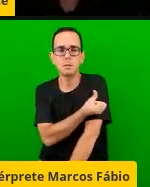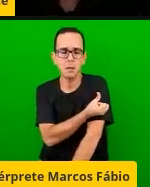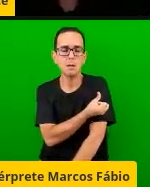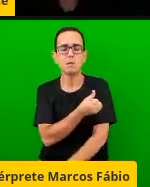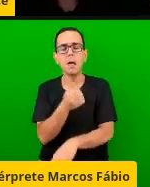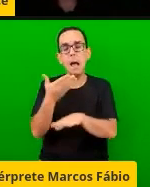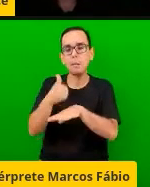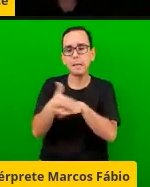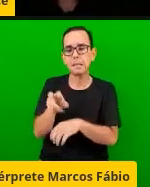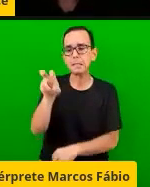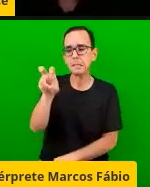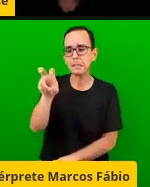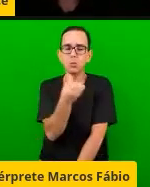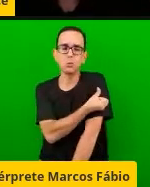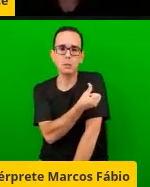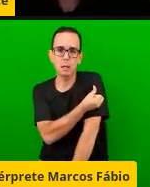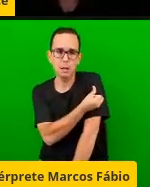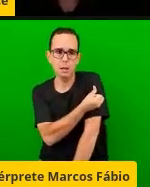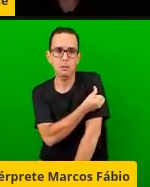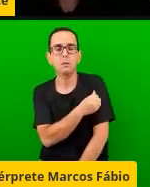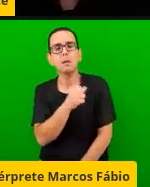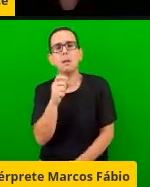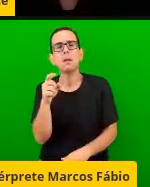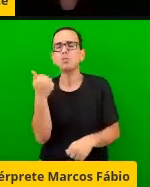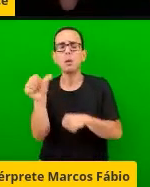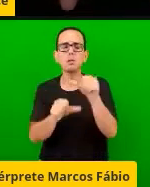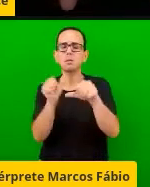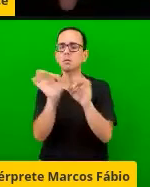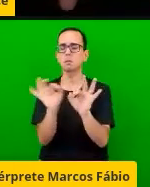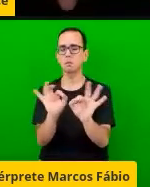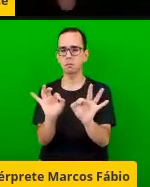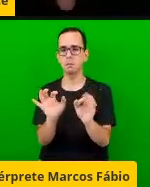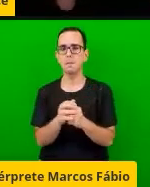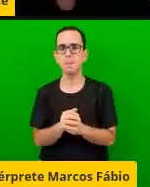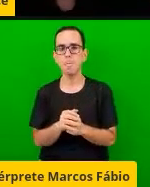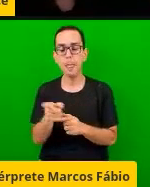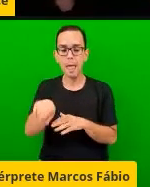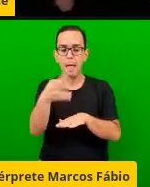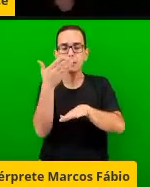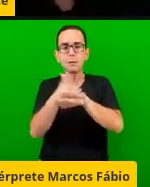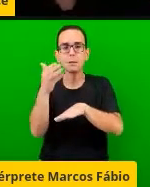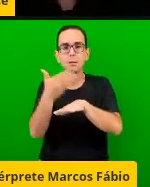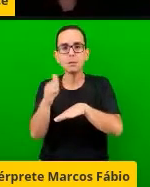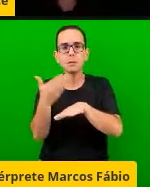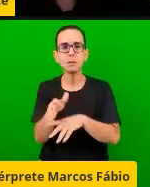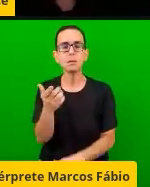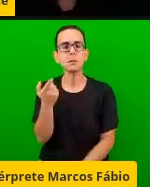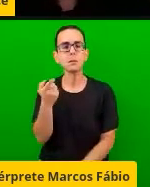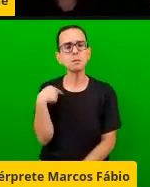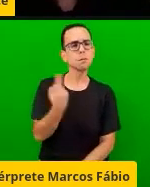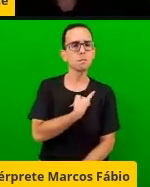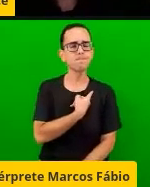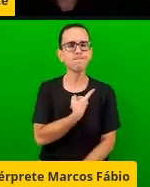né? Do 6º ano, e o Szinho é sem alteração nenhuma. Então, essas habilidades, a gente